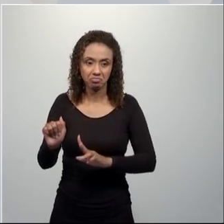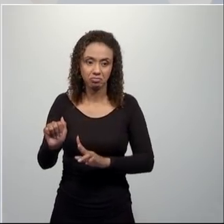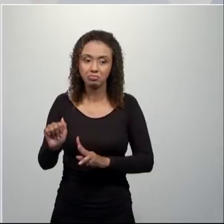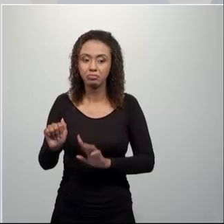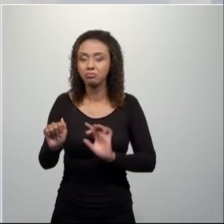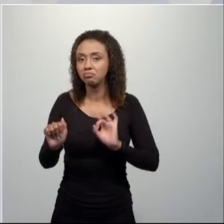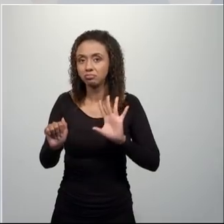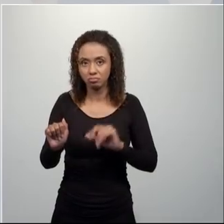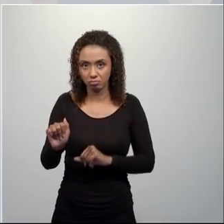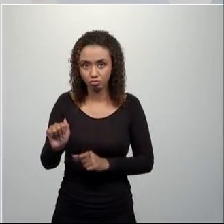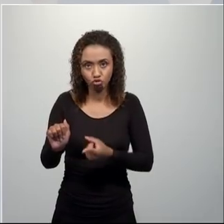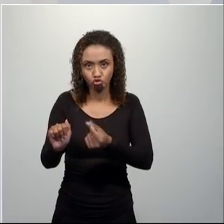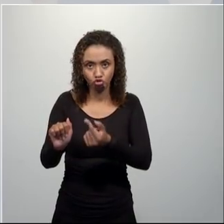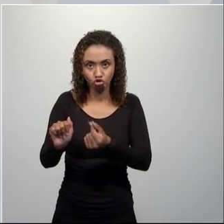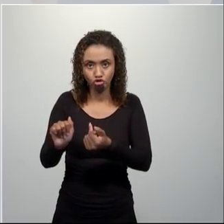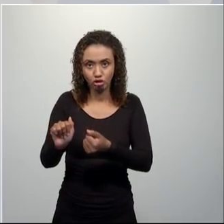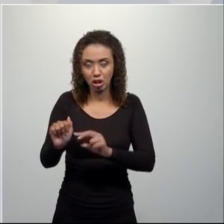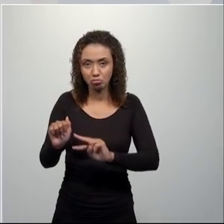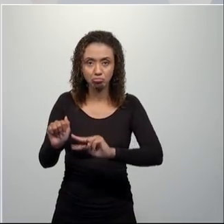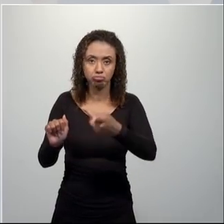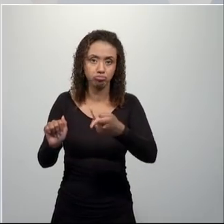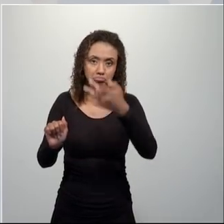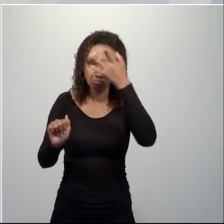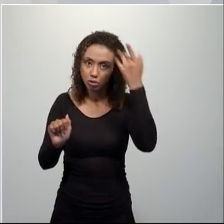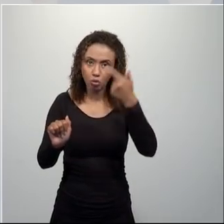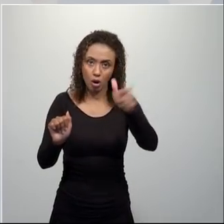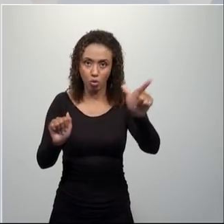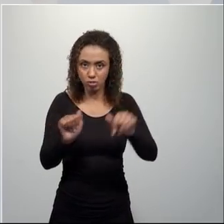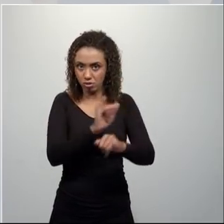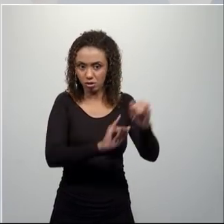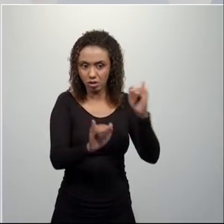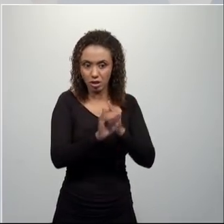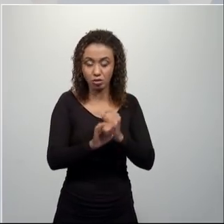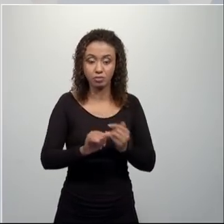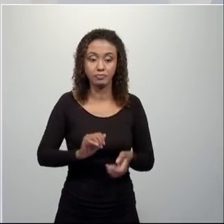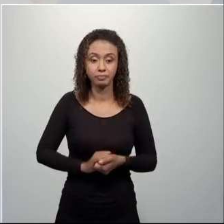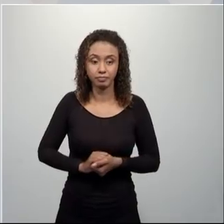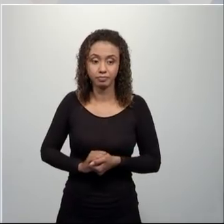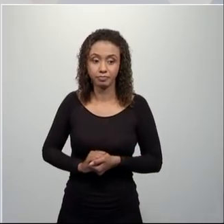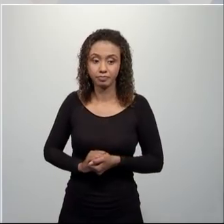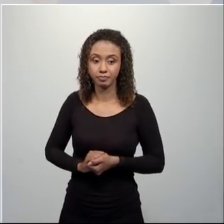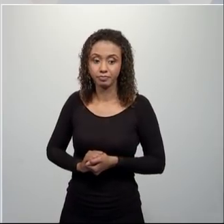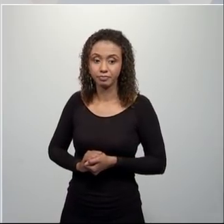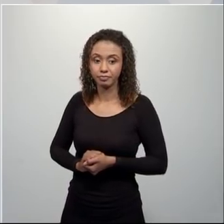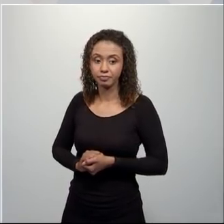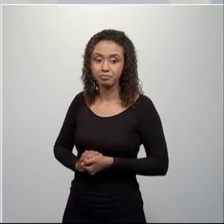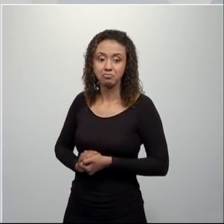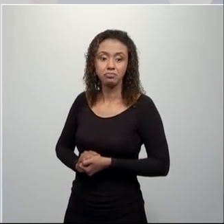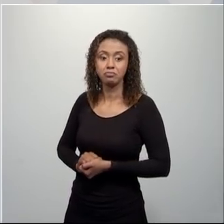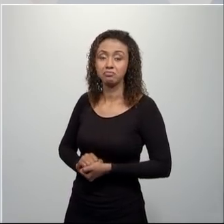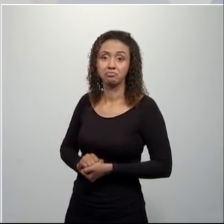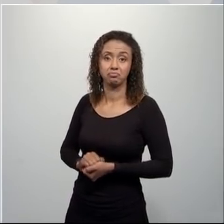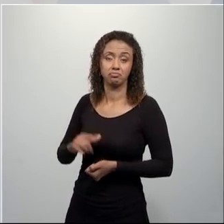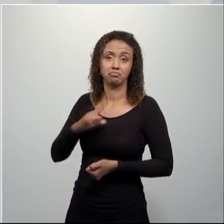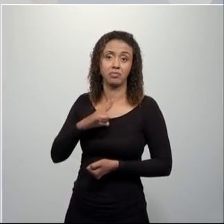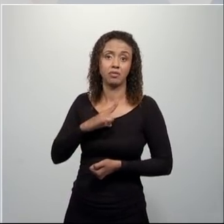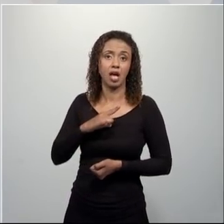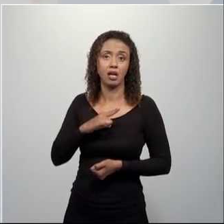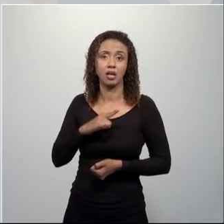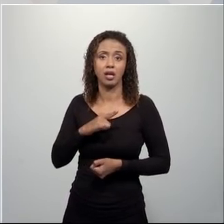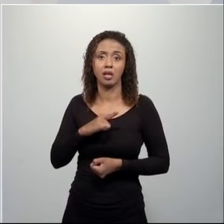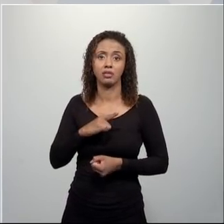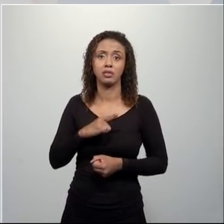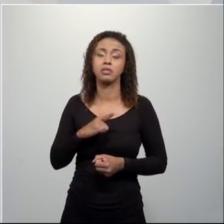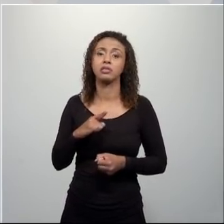mandando dinheiro pra algum usuário dentro da rede essa aqui é a minha rede eu tenho só seis nós na rede